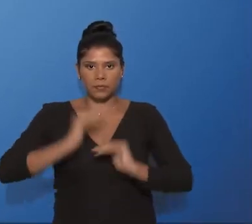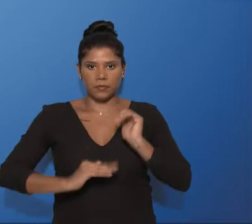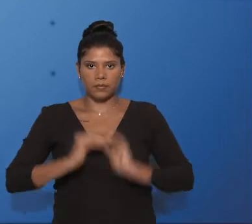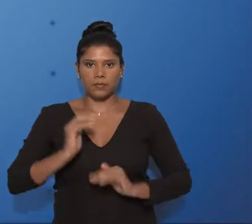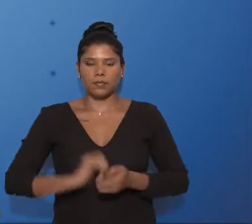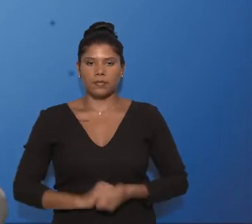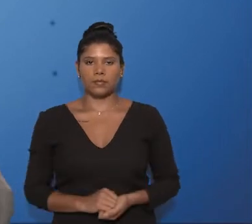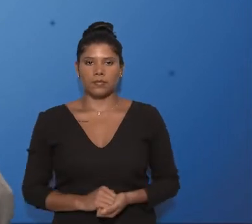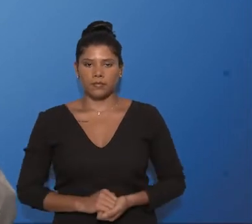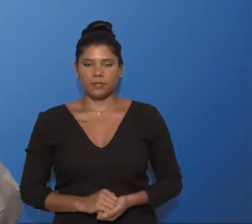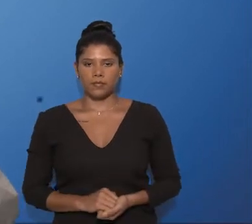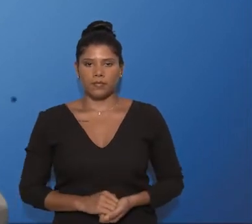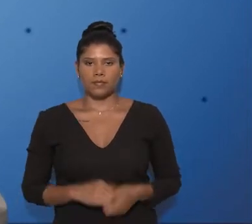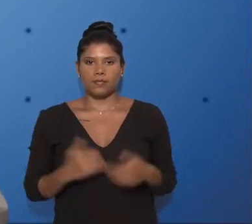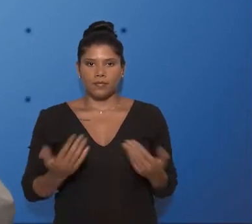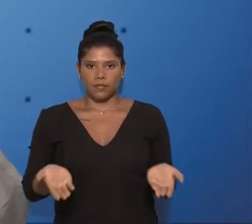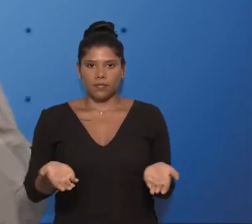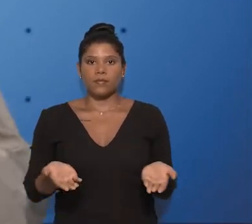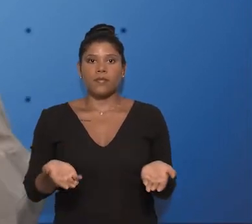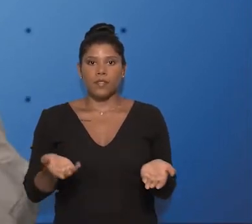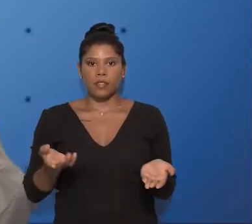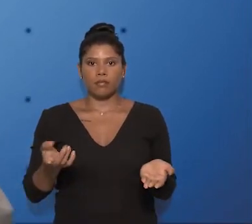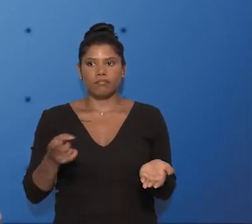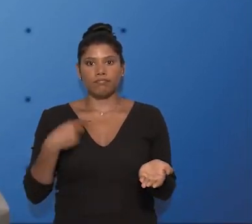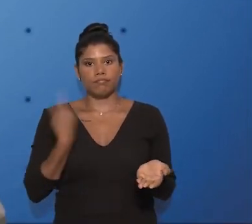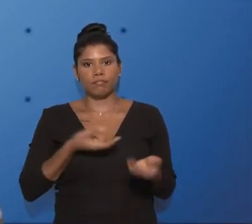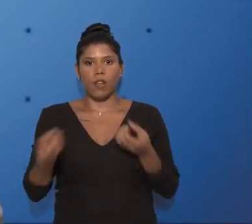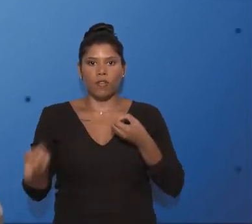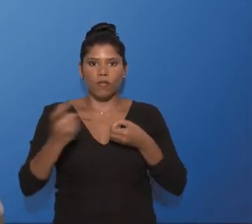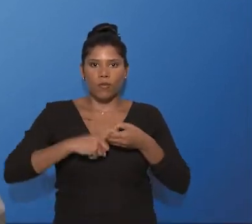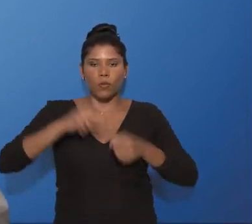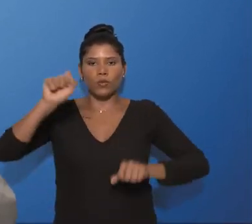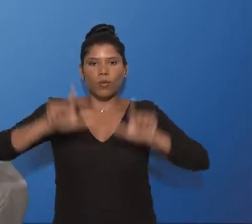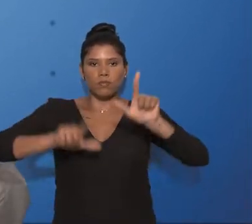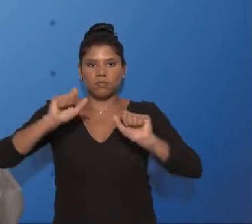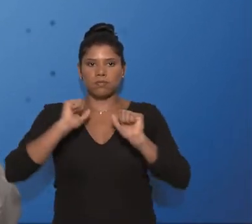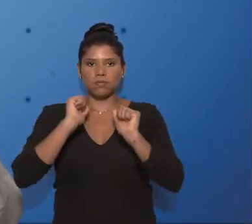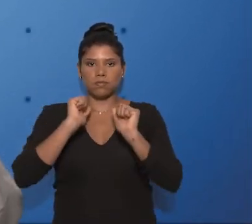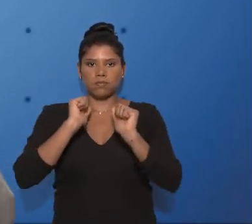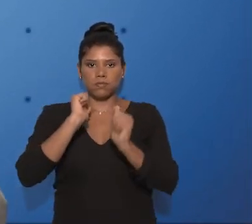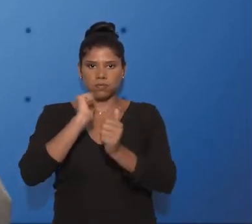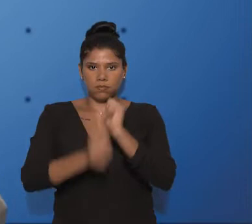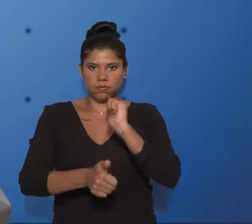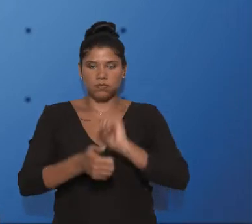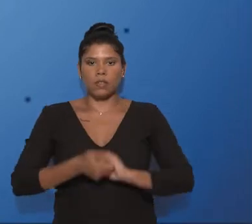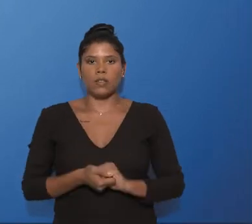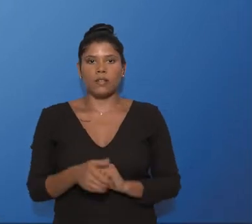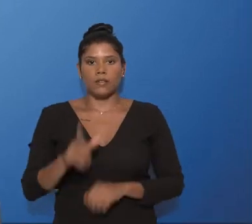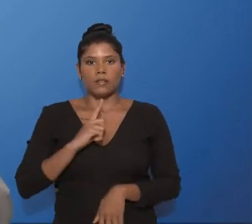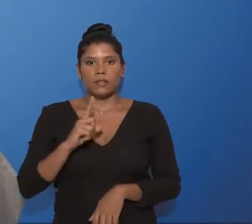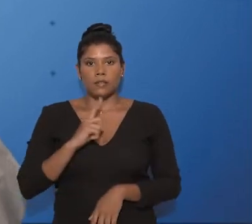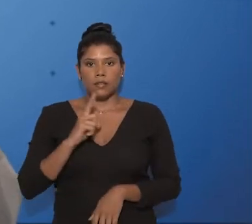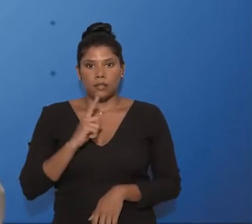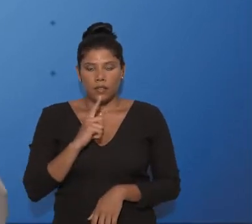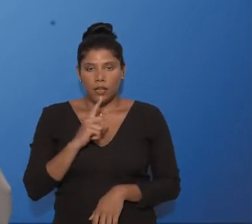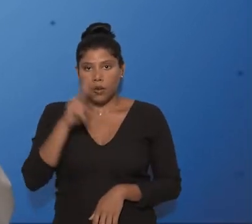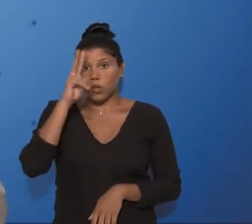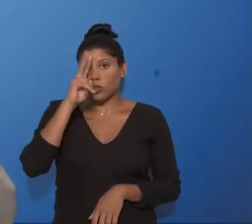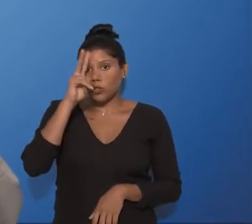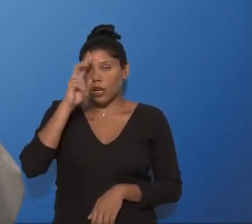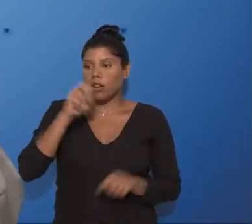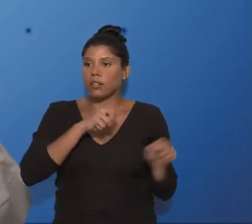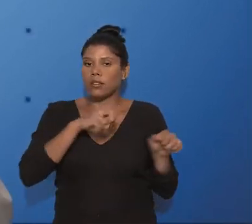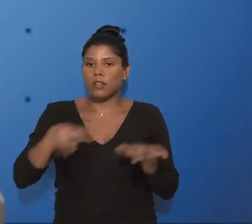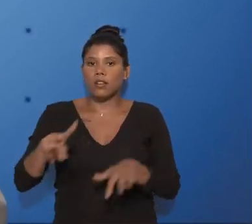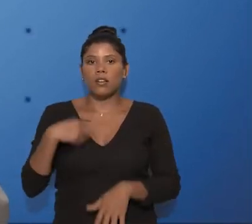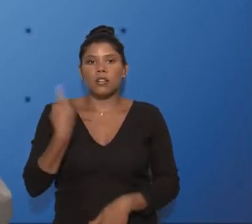Amigos, nós estamos de volta com o Plenário Esportivo e uma crônica semanal que nós procuramos,